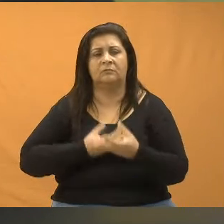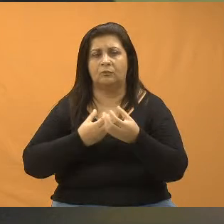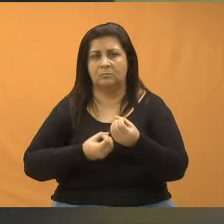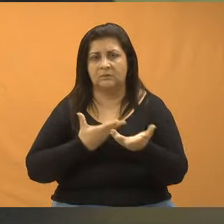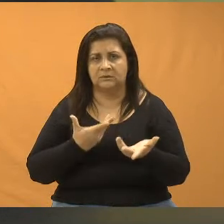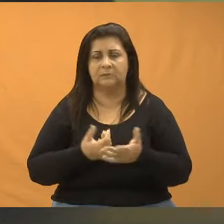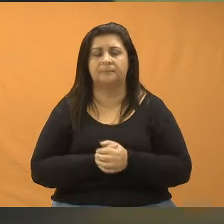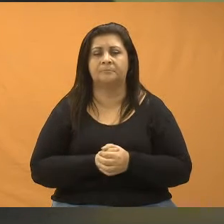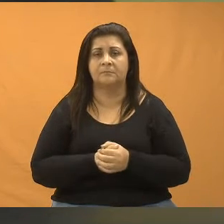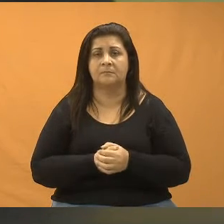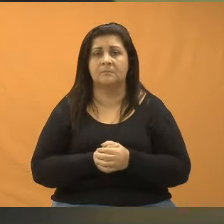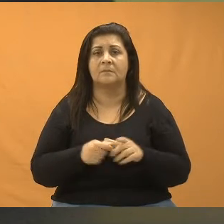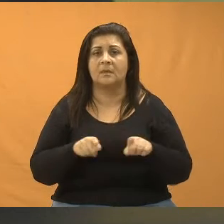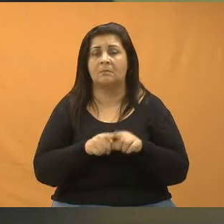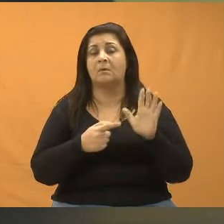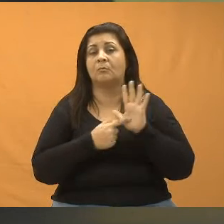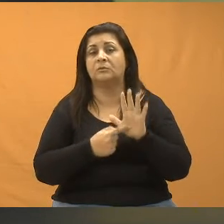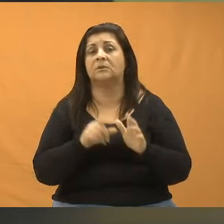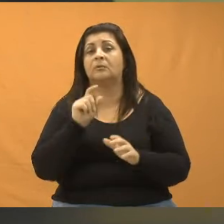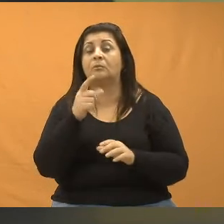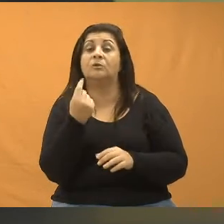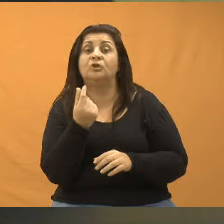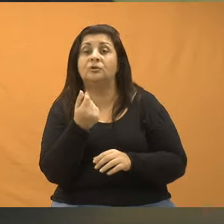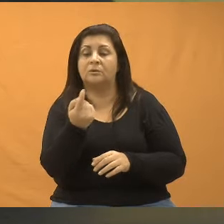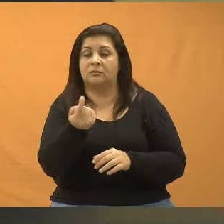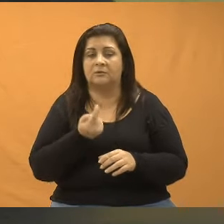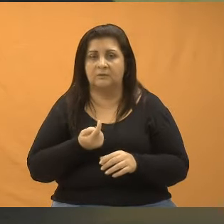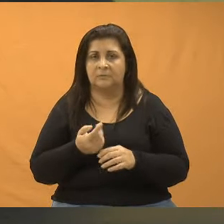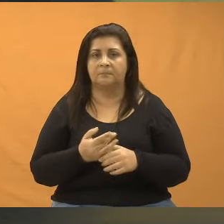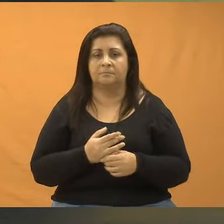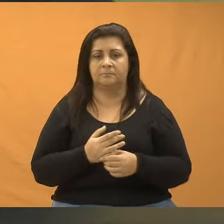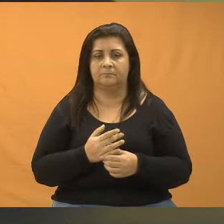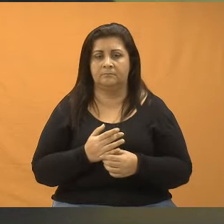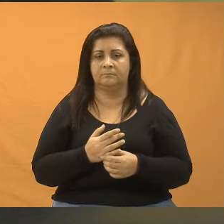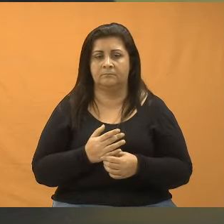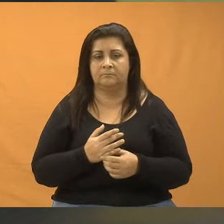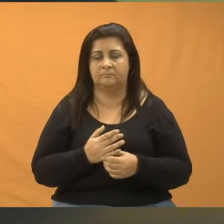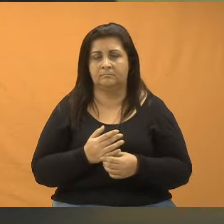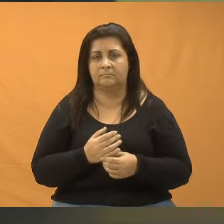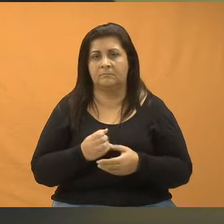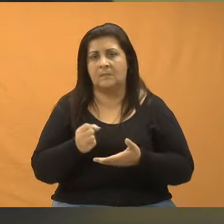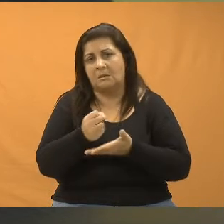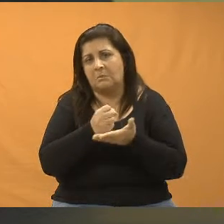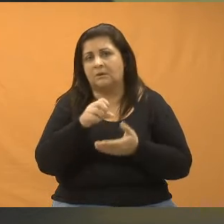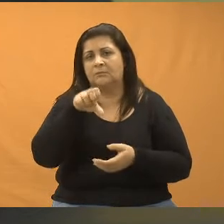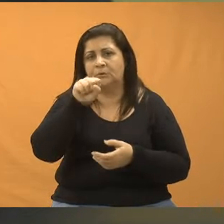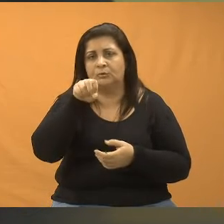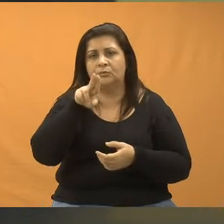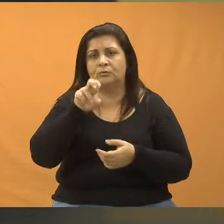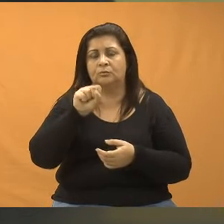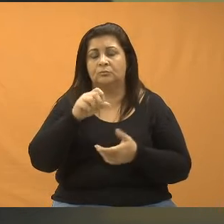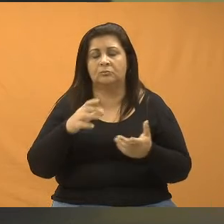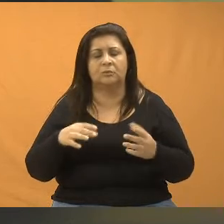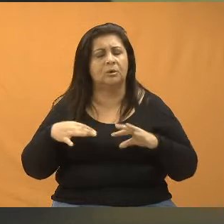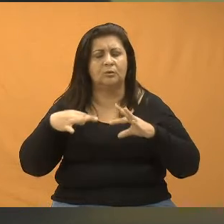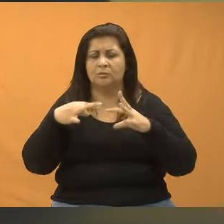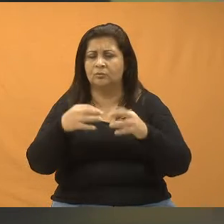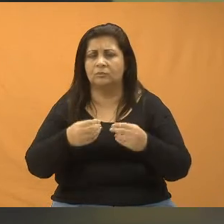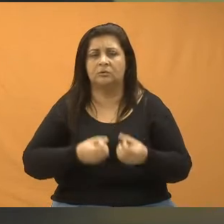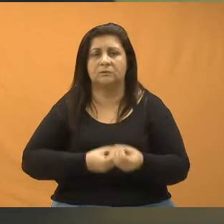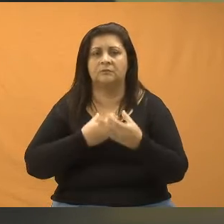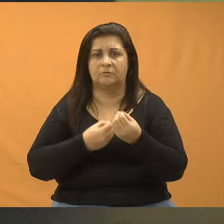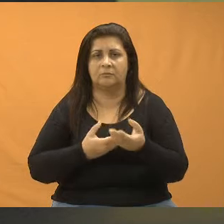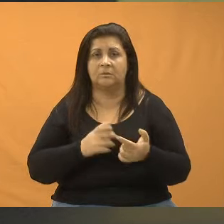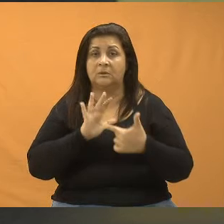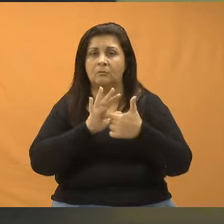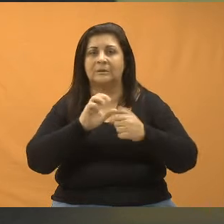de receitas, demais fontes de receita da Santa Casa, que é basicamente exclusivamente SUS, mas a gente abre todos os dados para